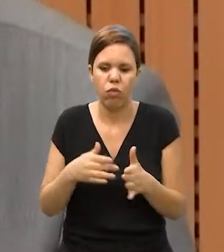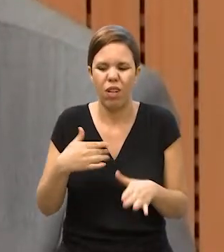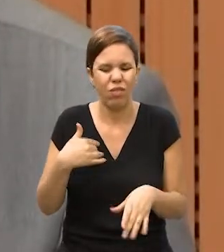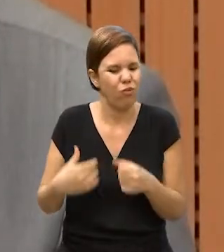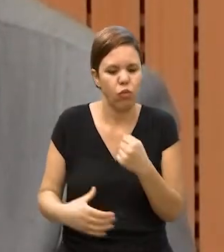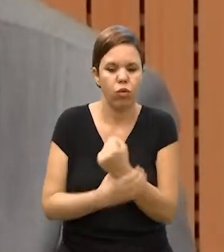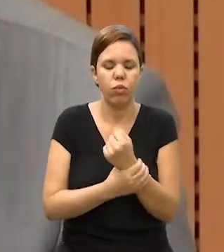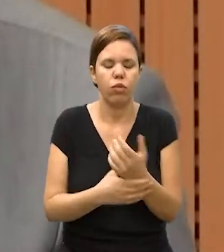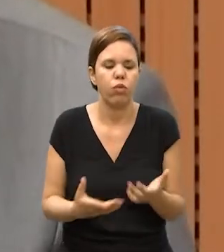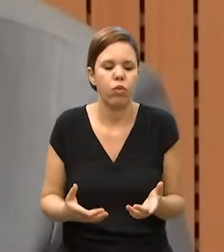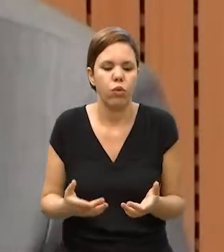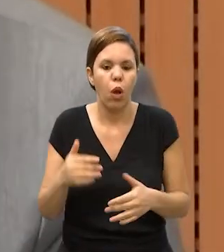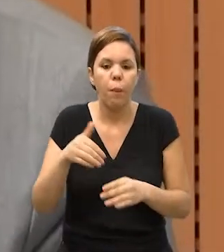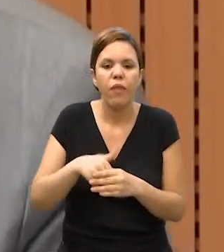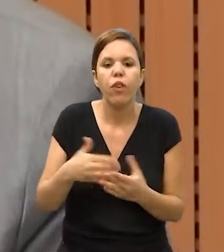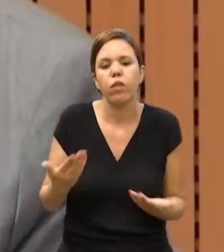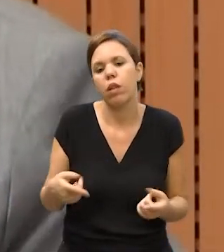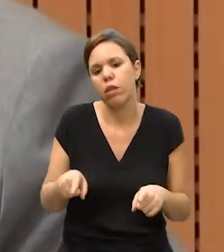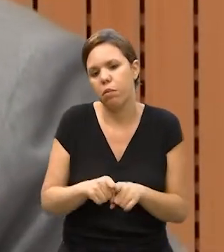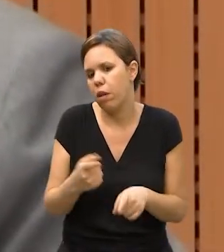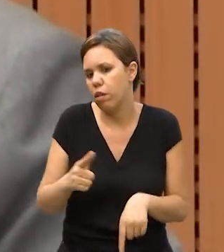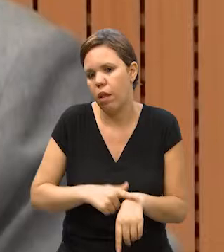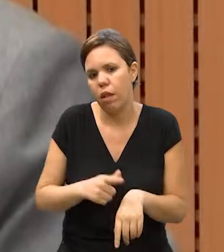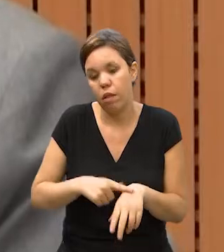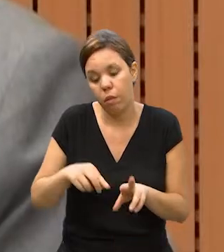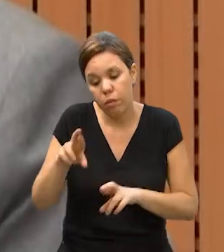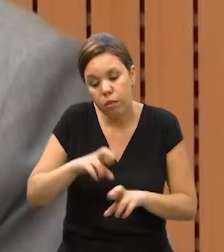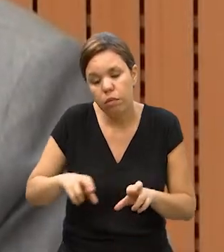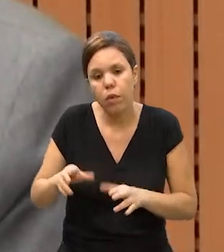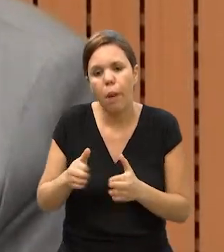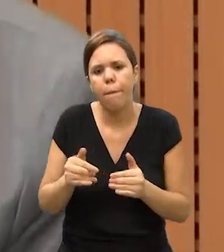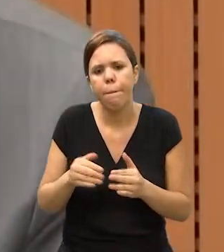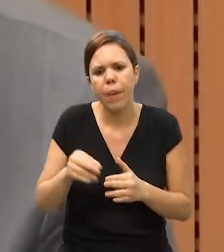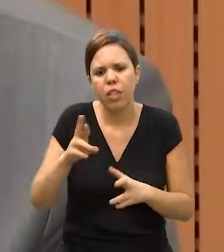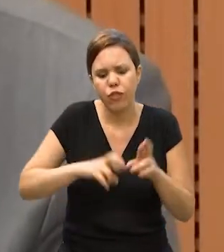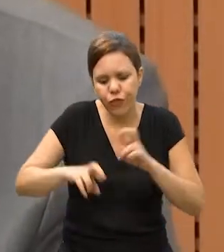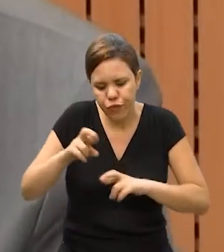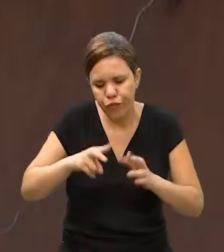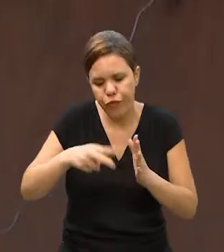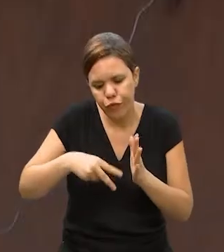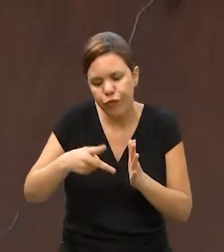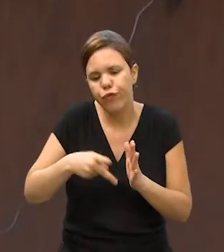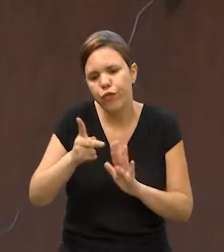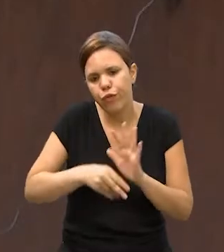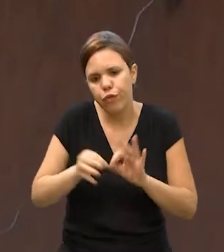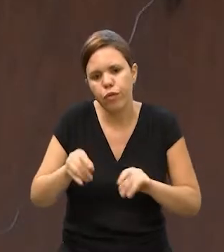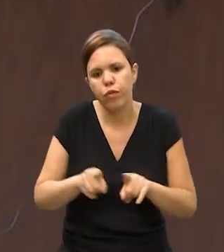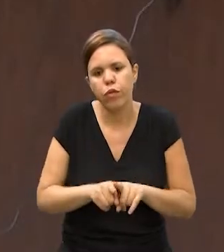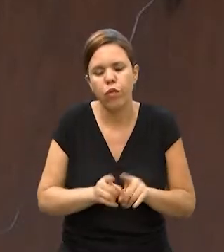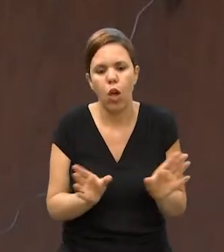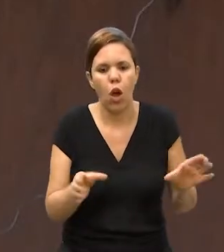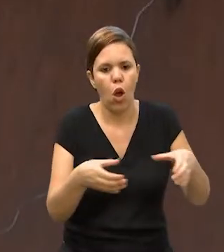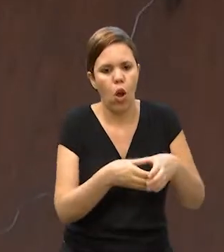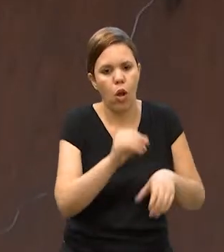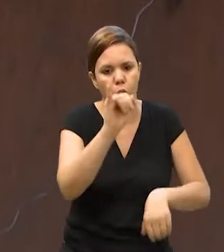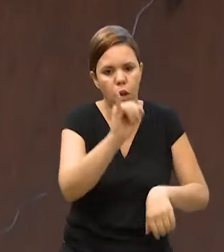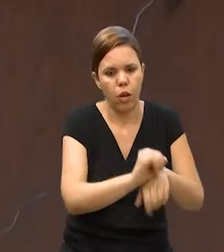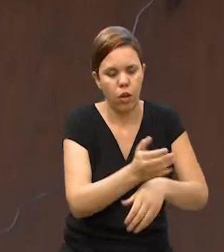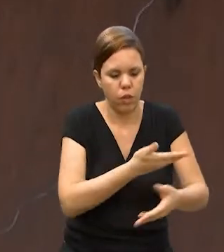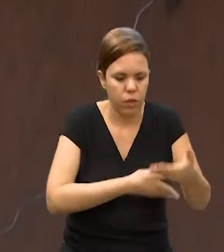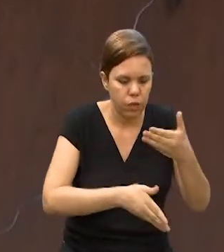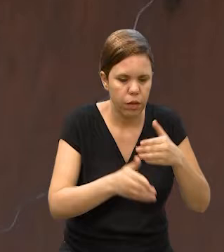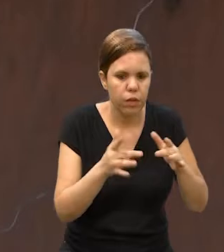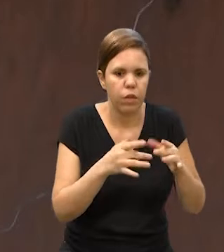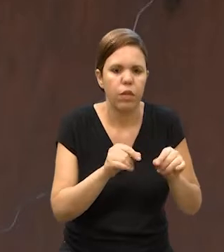seguro para votar, até porque não tem tempo para analisar, eu peço visto daquele processo. E na Comissão de Relações Internacionais foi uma